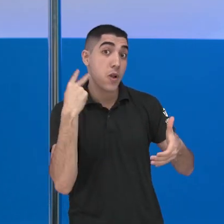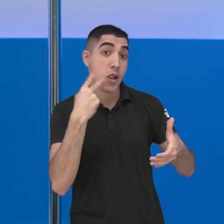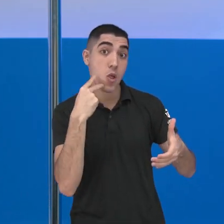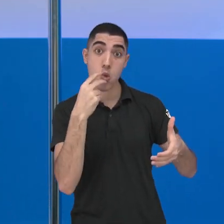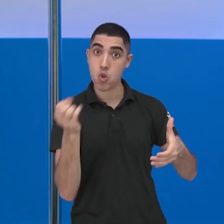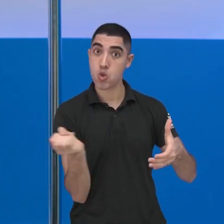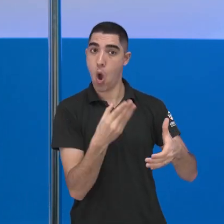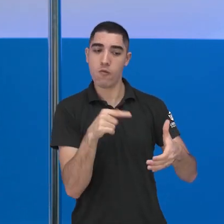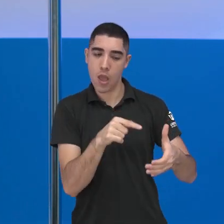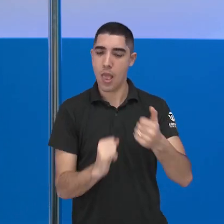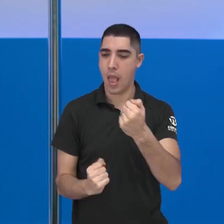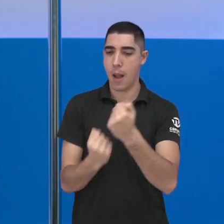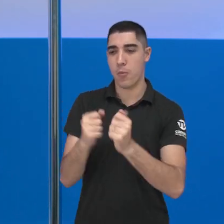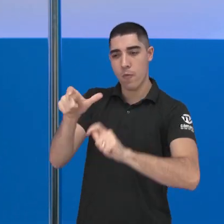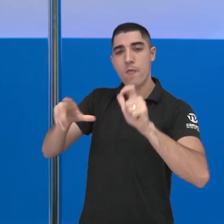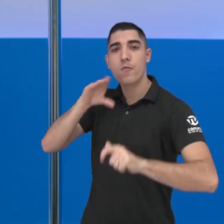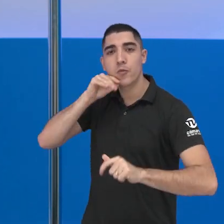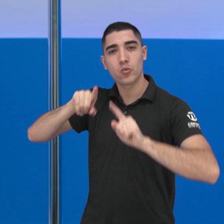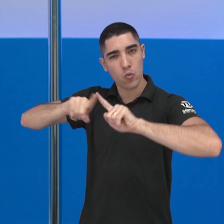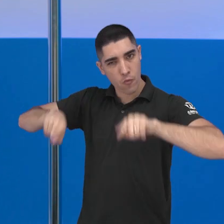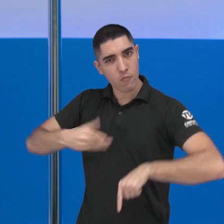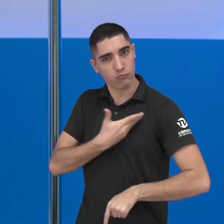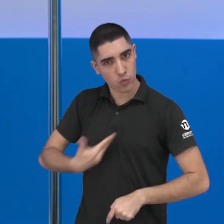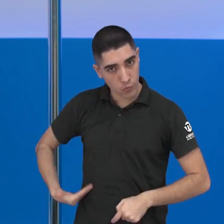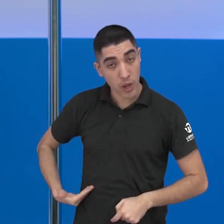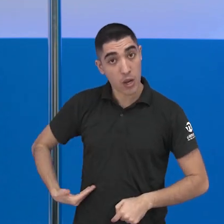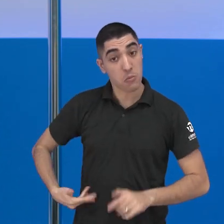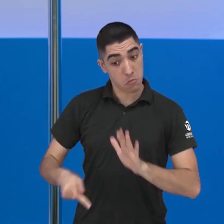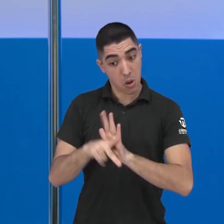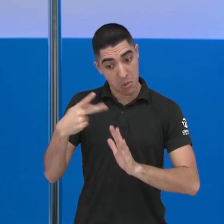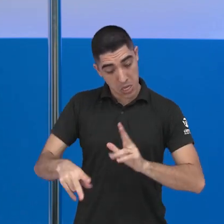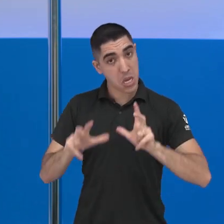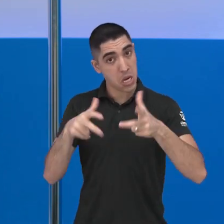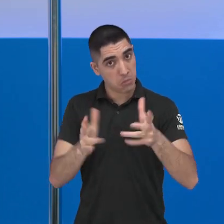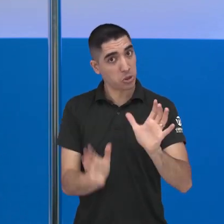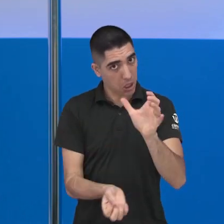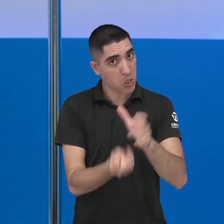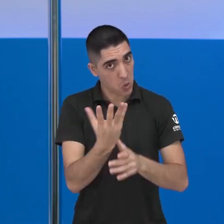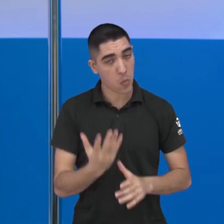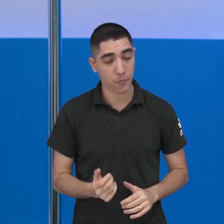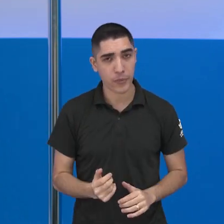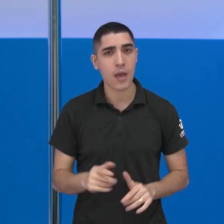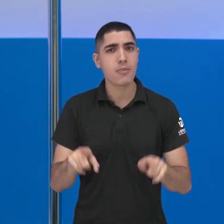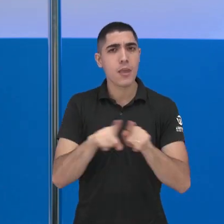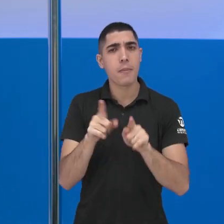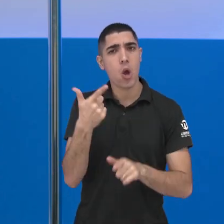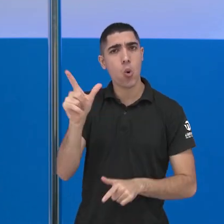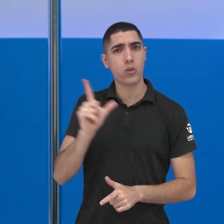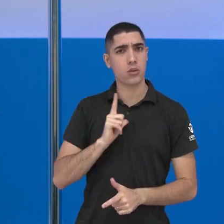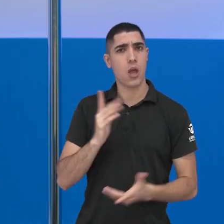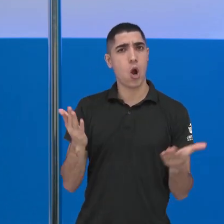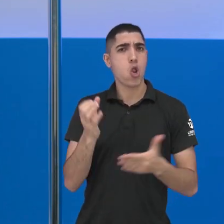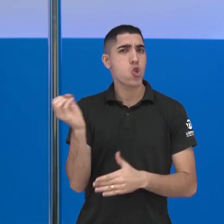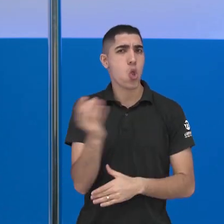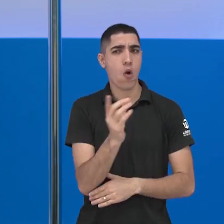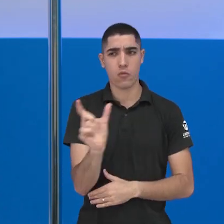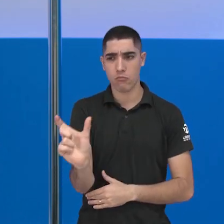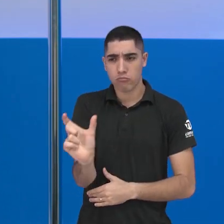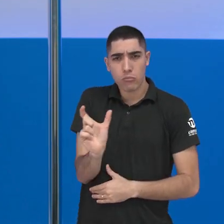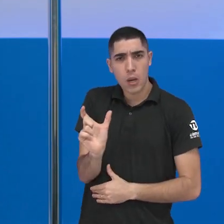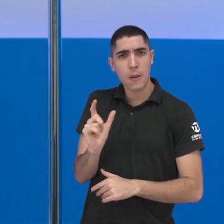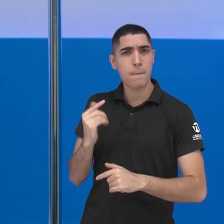em apoio ao servidor público, criada pela Câmara Municipal. E uma modalidade de crédito tem